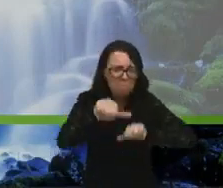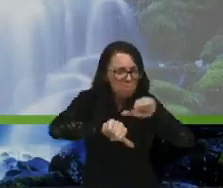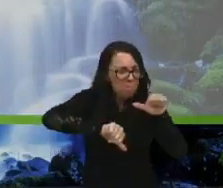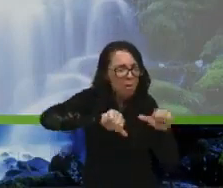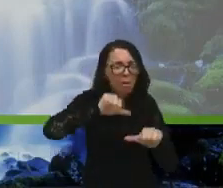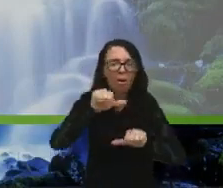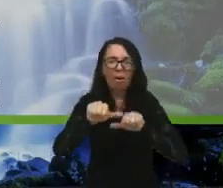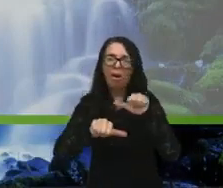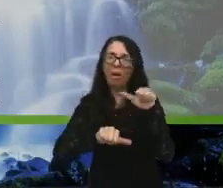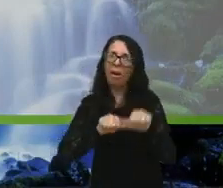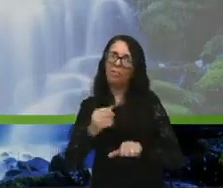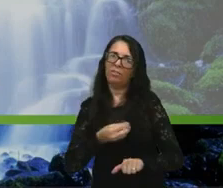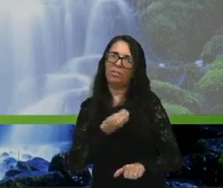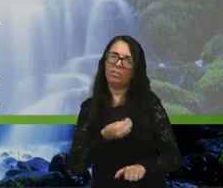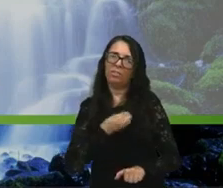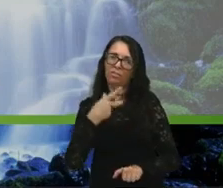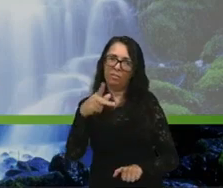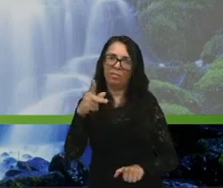Jesus.